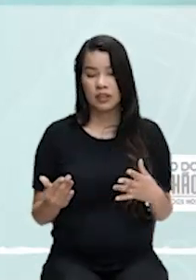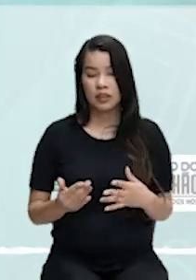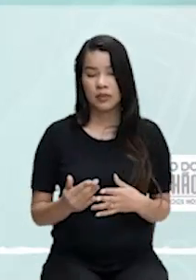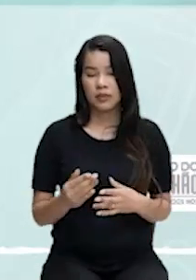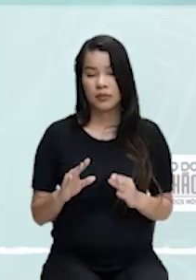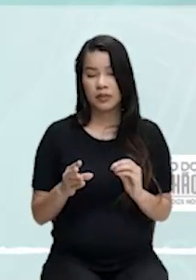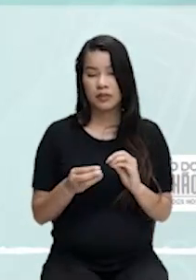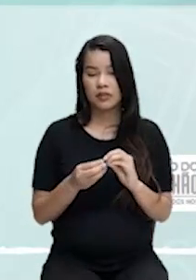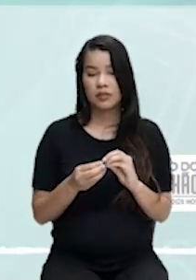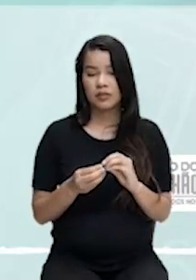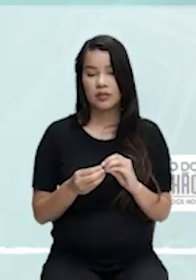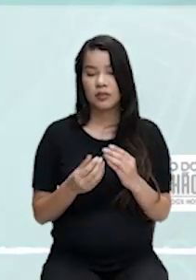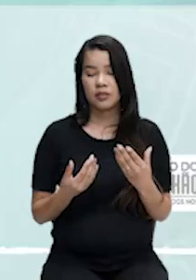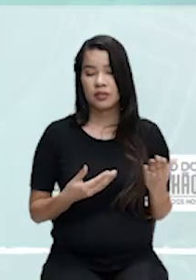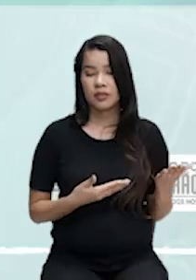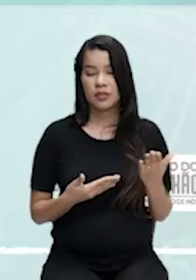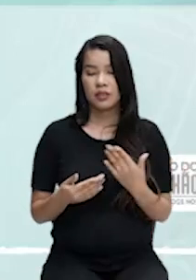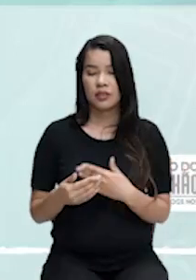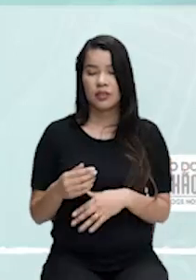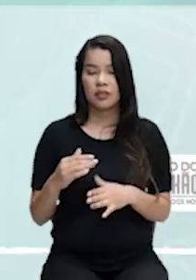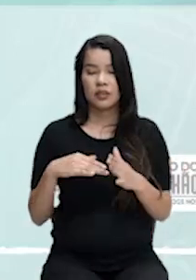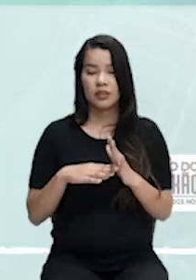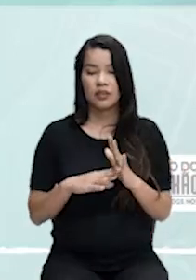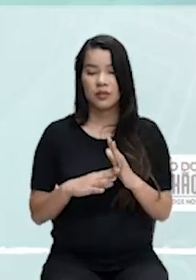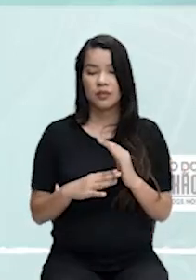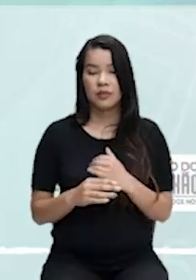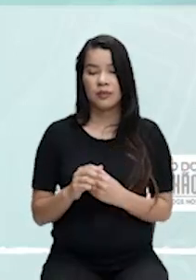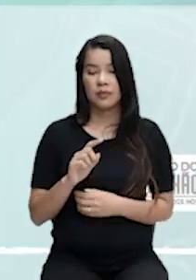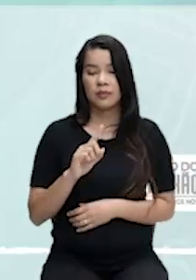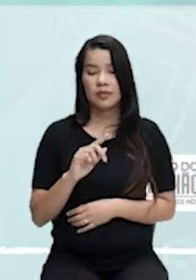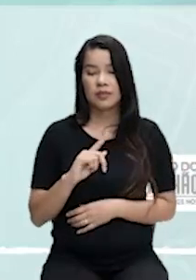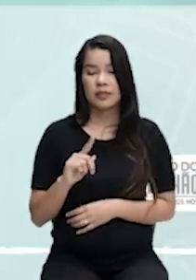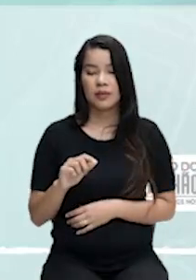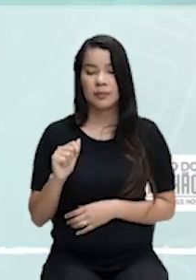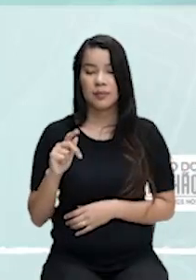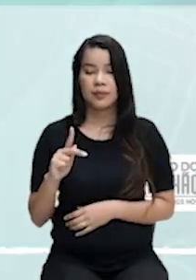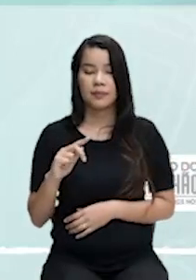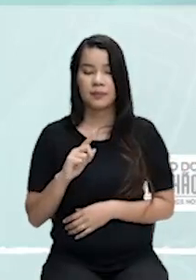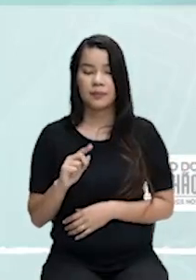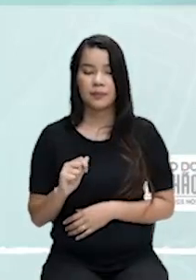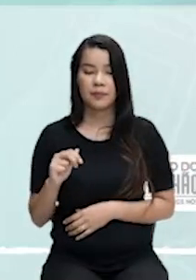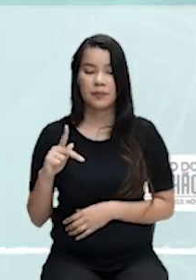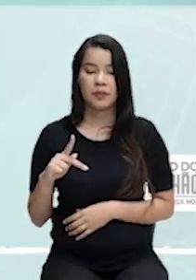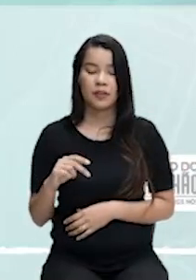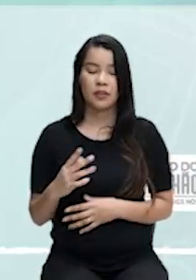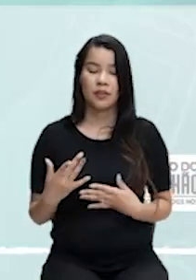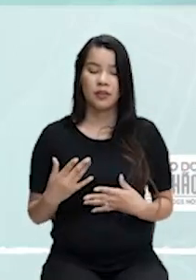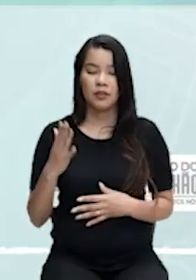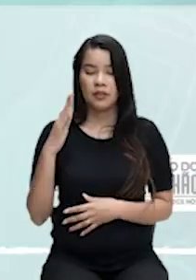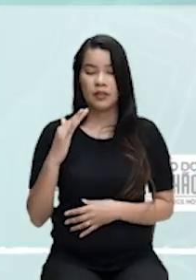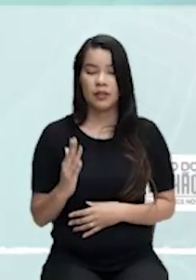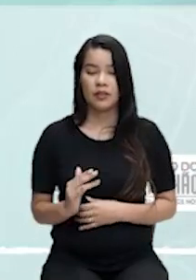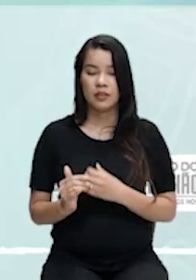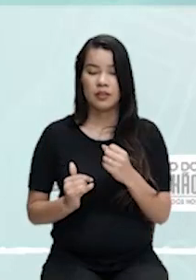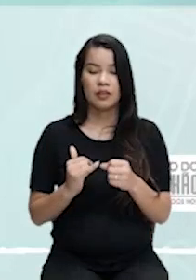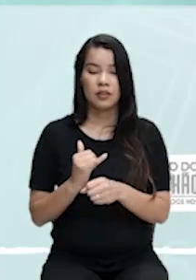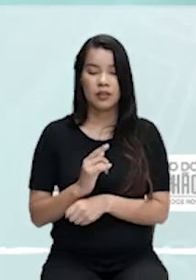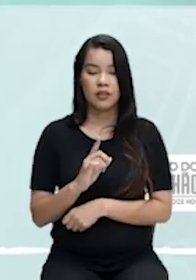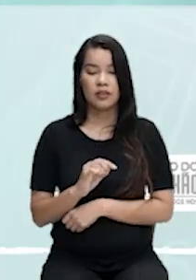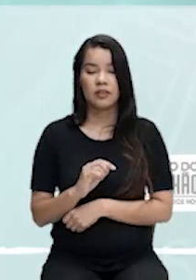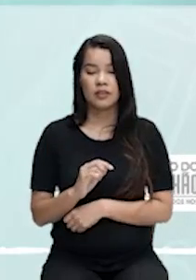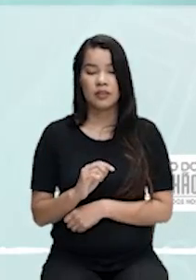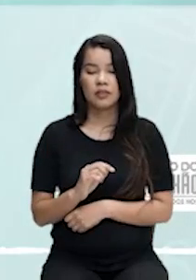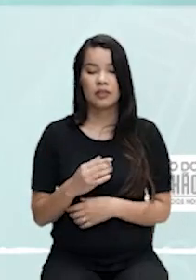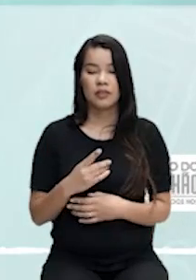aplicativo ganhou até o carinhoso apelido de Zap Zap. Para muitos brasileiros, o WhatsApp é a internet. Algumas operadoras